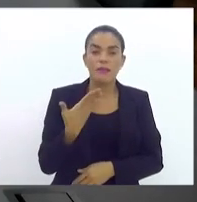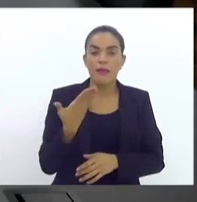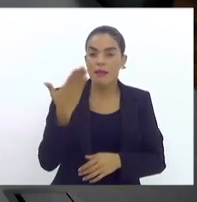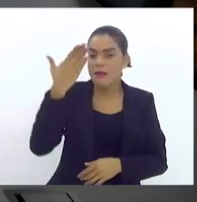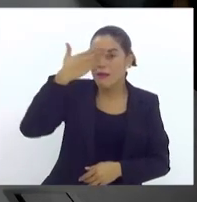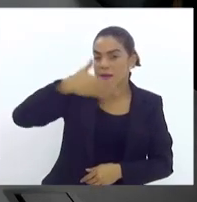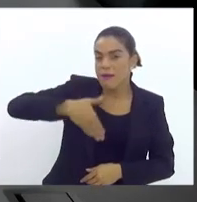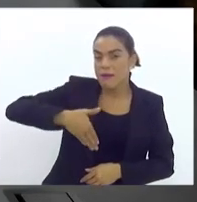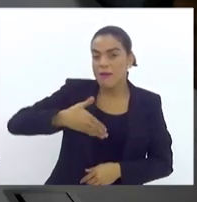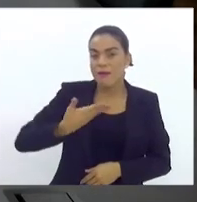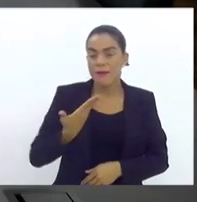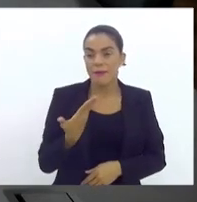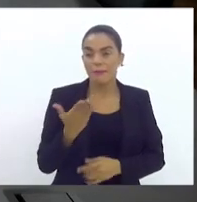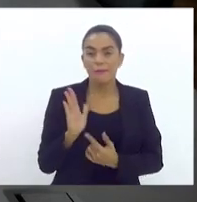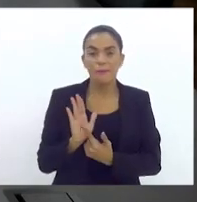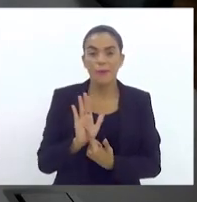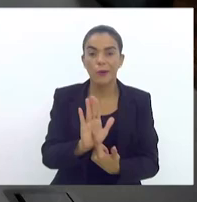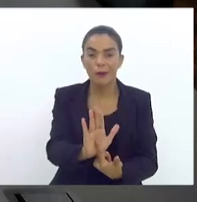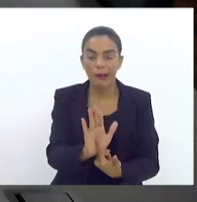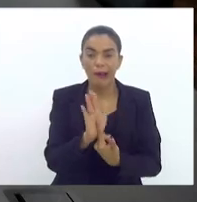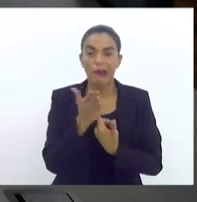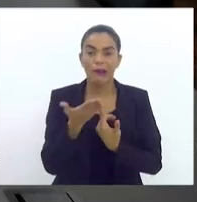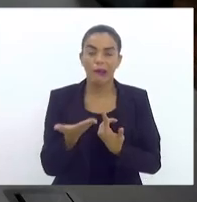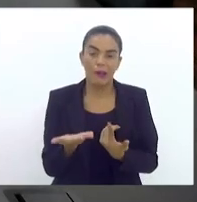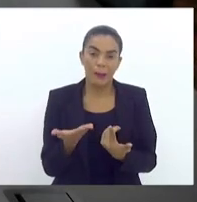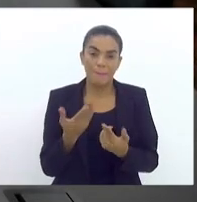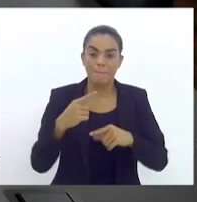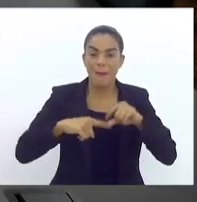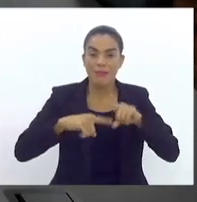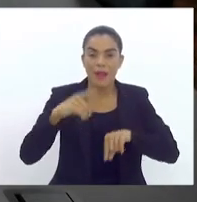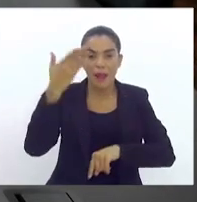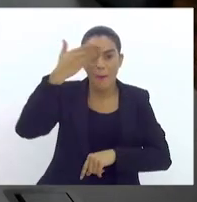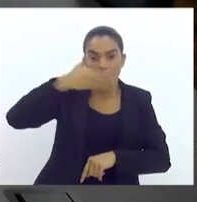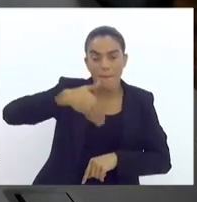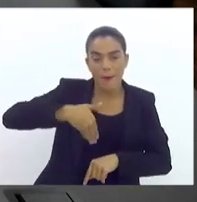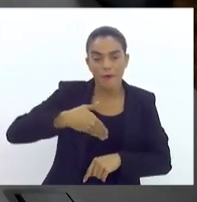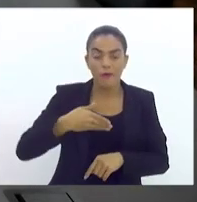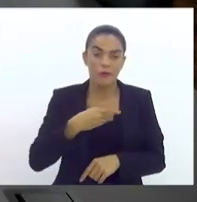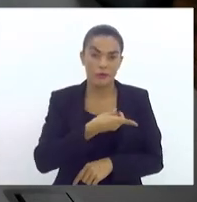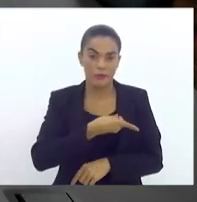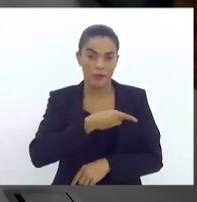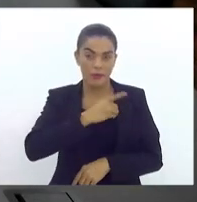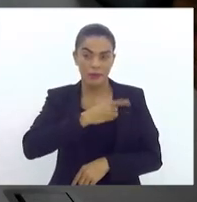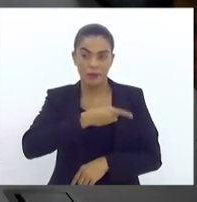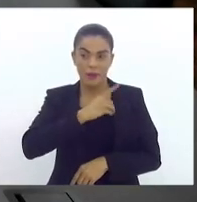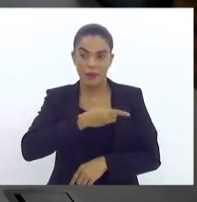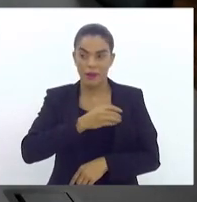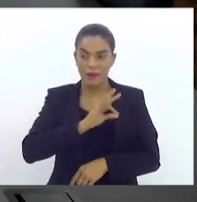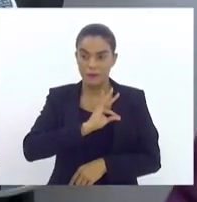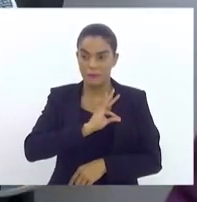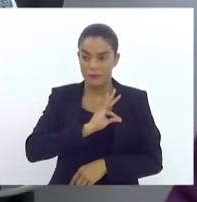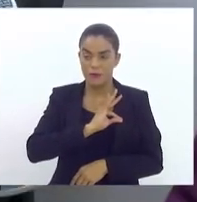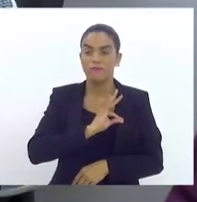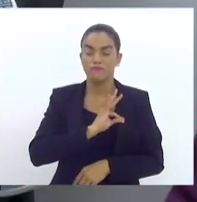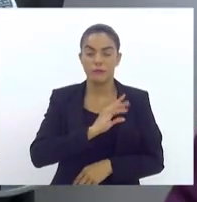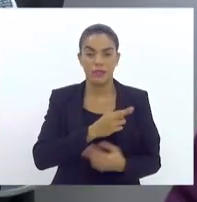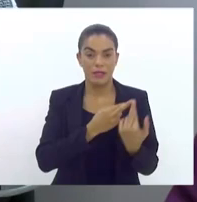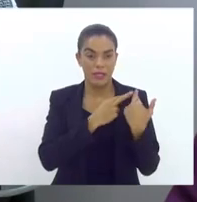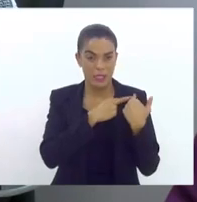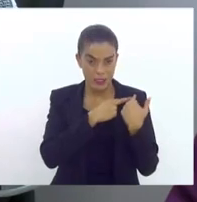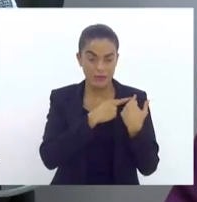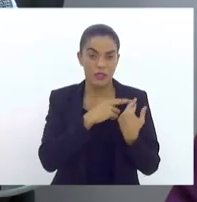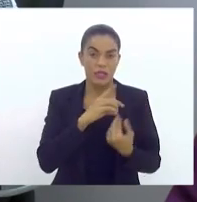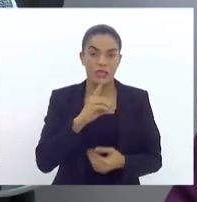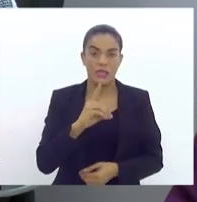o quesito para o exame daquele material o delegado de polícia é responsável